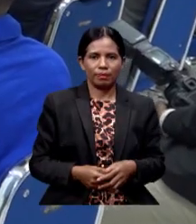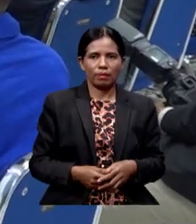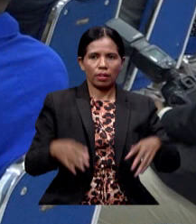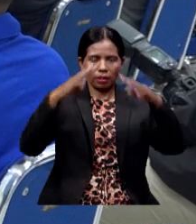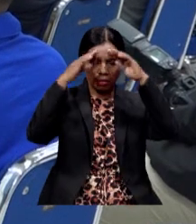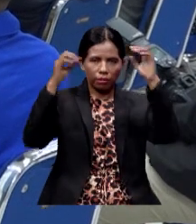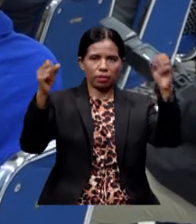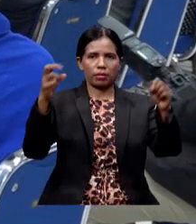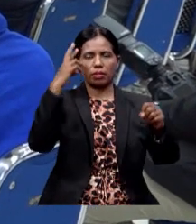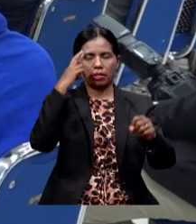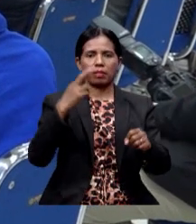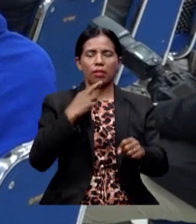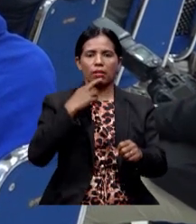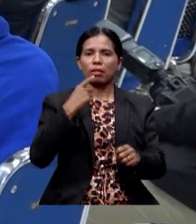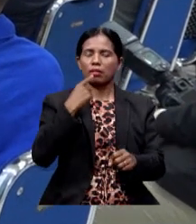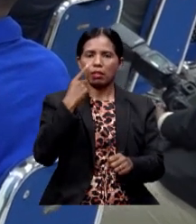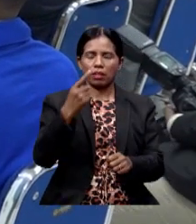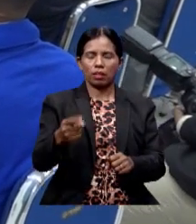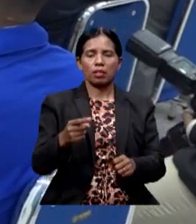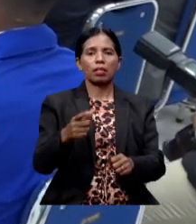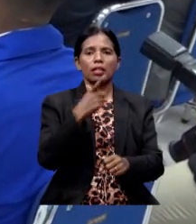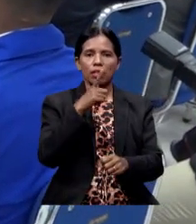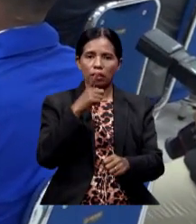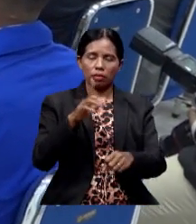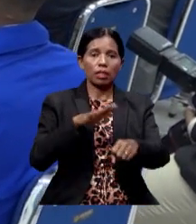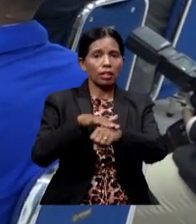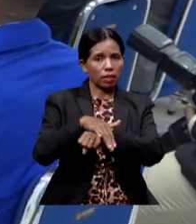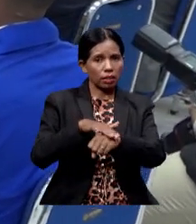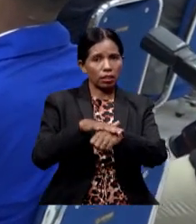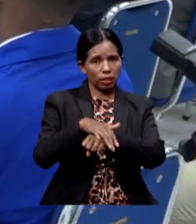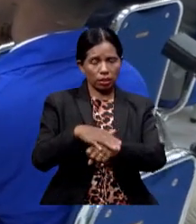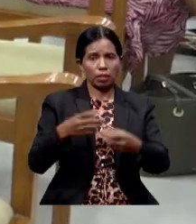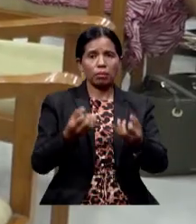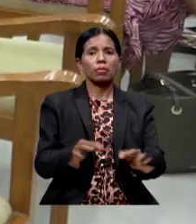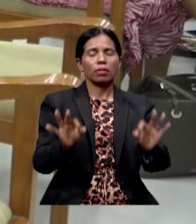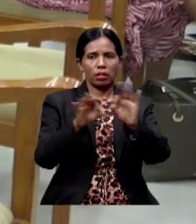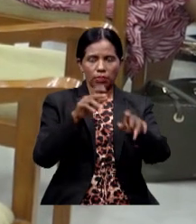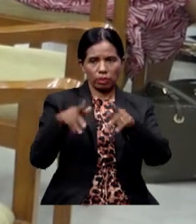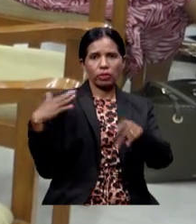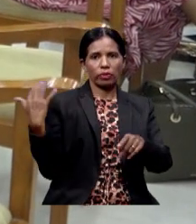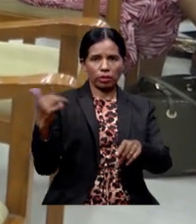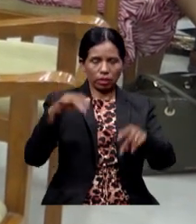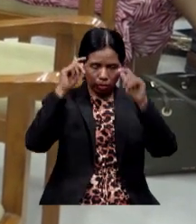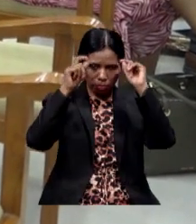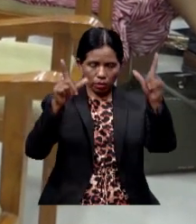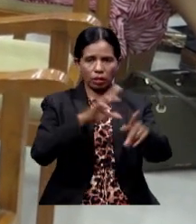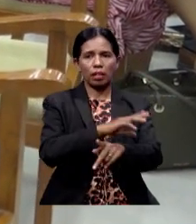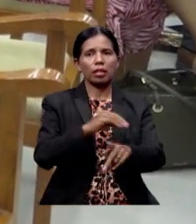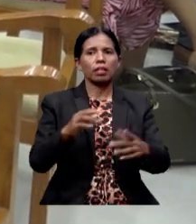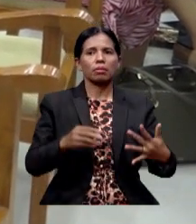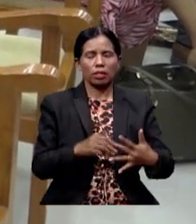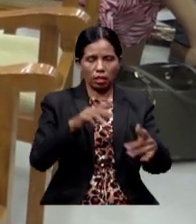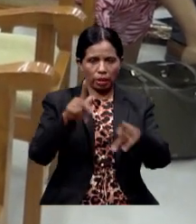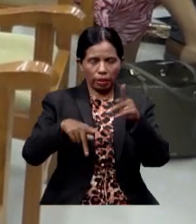Presidente da República, Zuzera Mzorta Hateten, lian inglesa ne importante ba foi insa Timor-Leste sira, liu ba diplomata sira, tamba